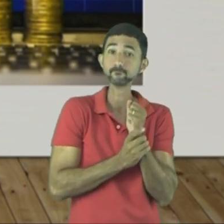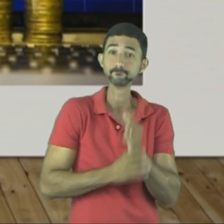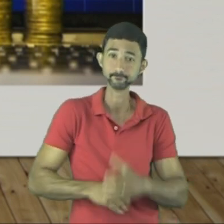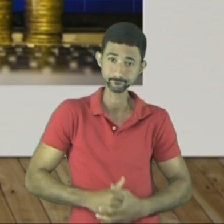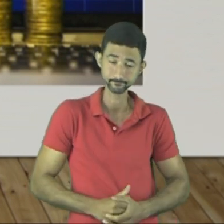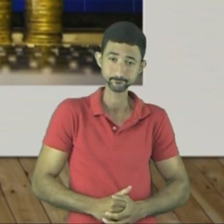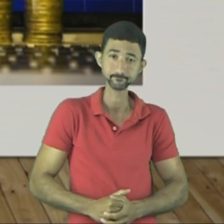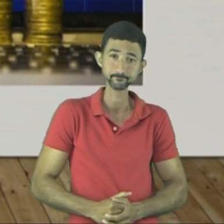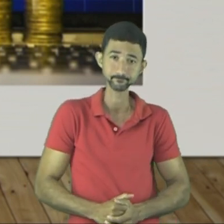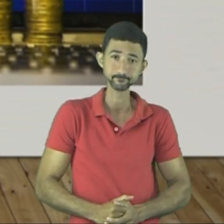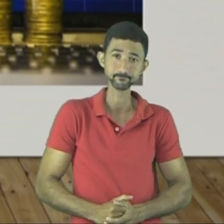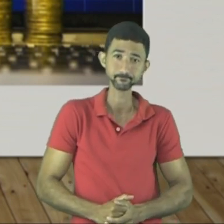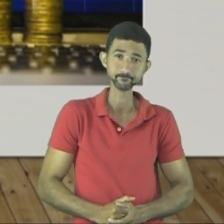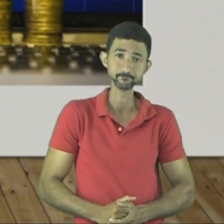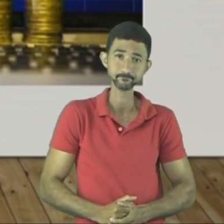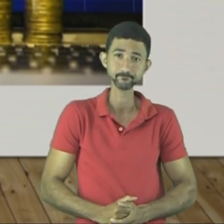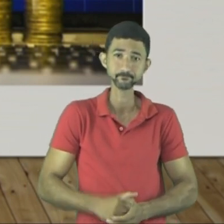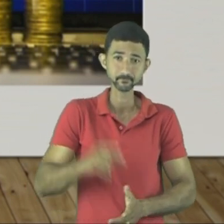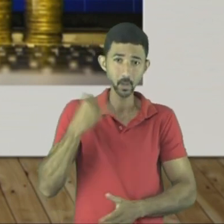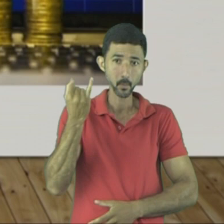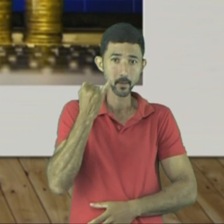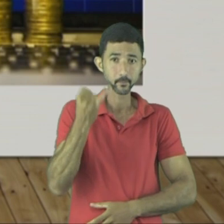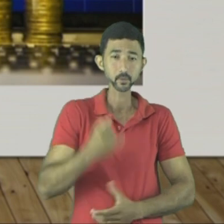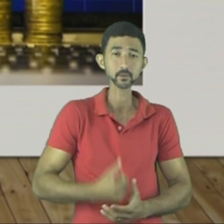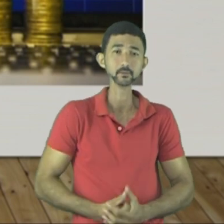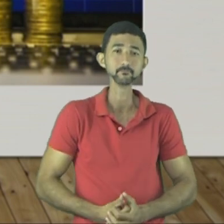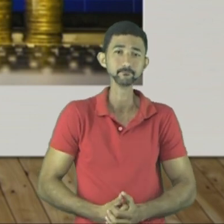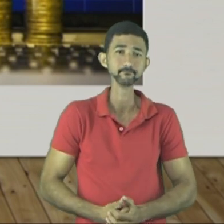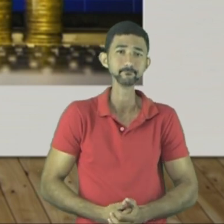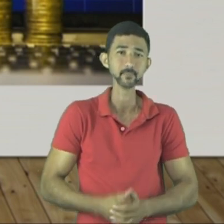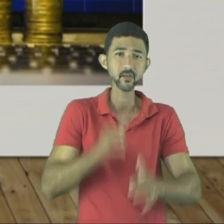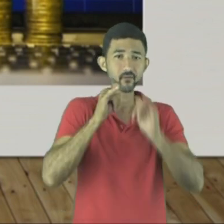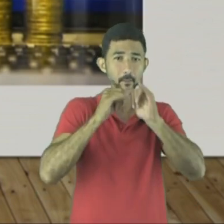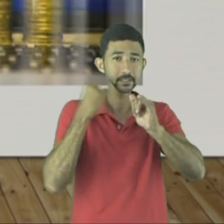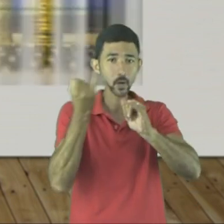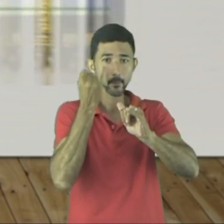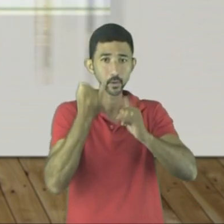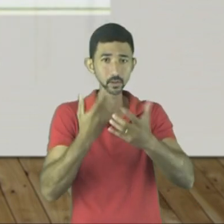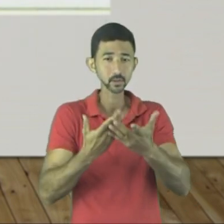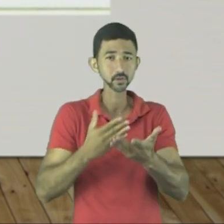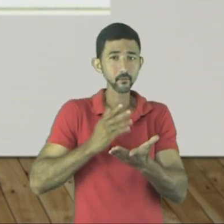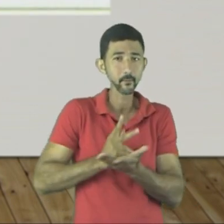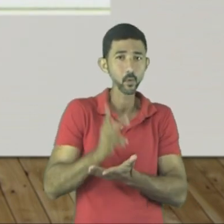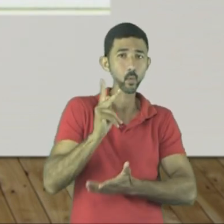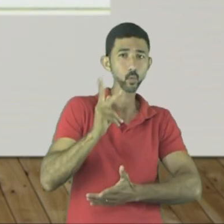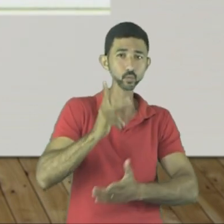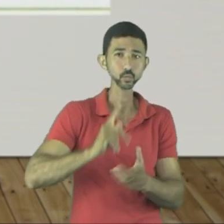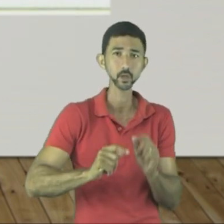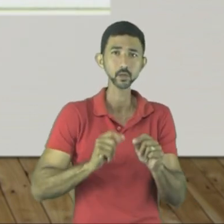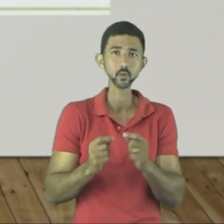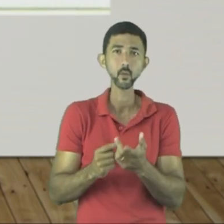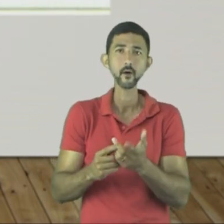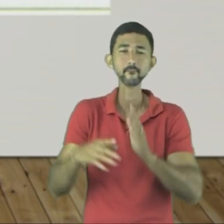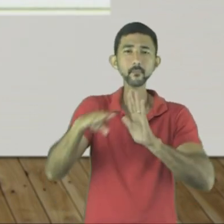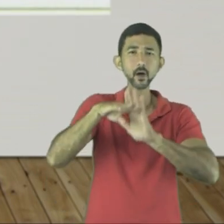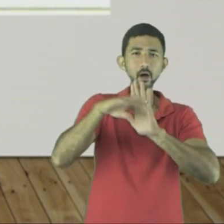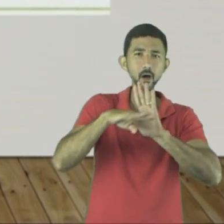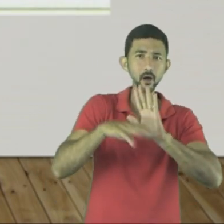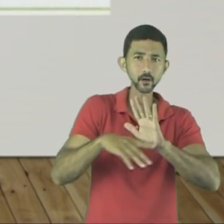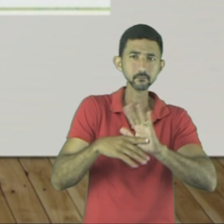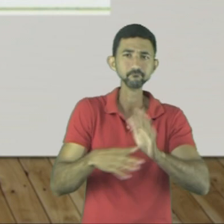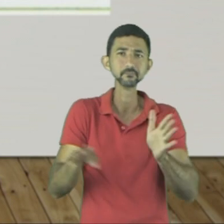tá? Então, vale essas informações aí, beleza? Dando continuidade,